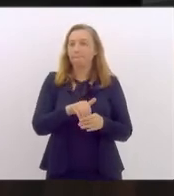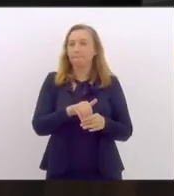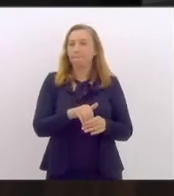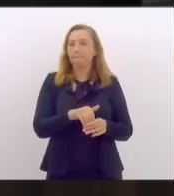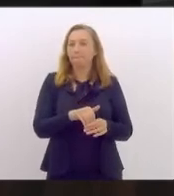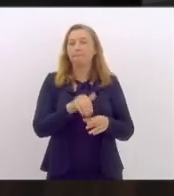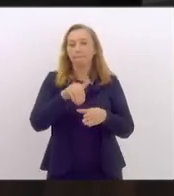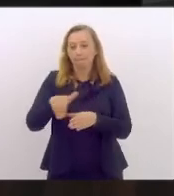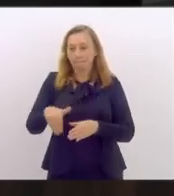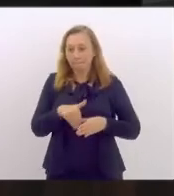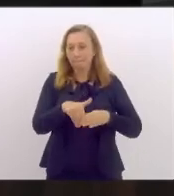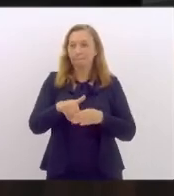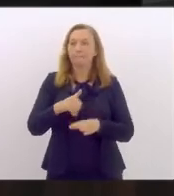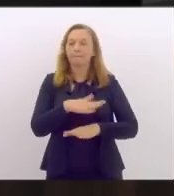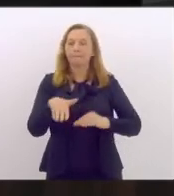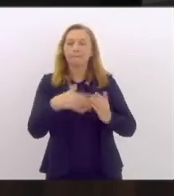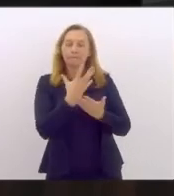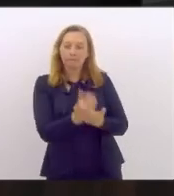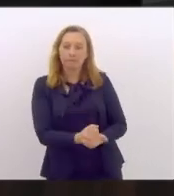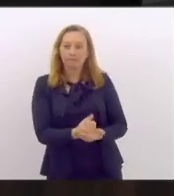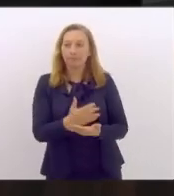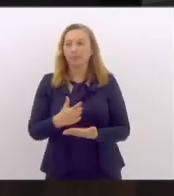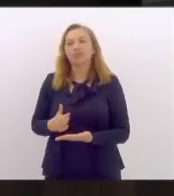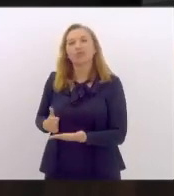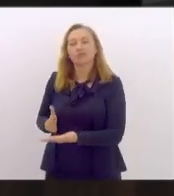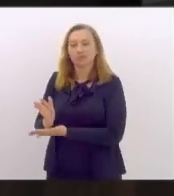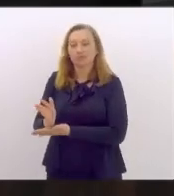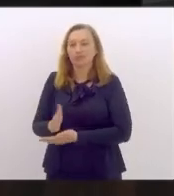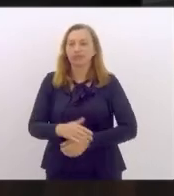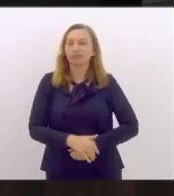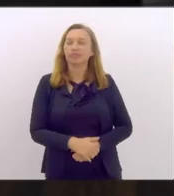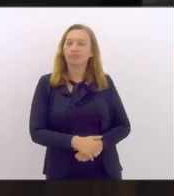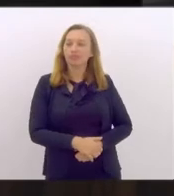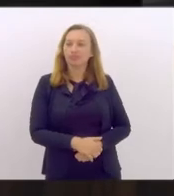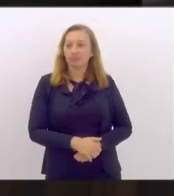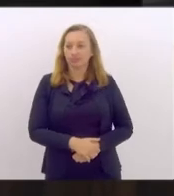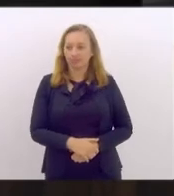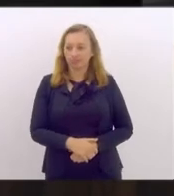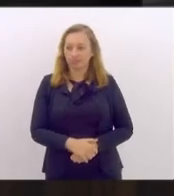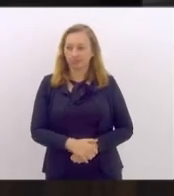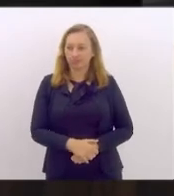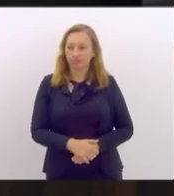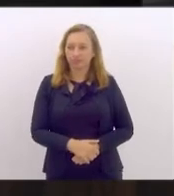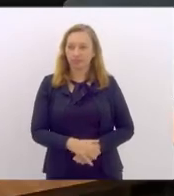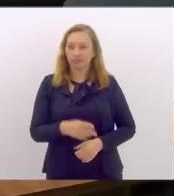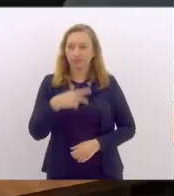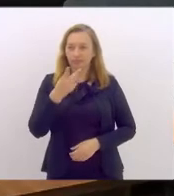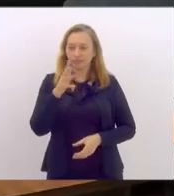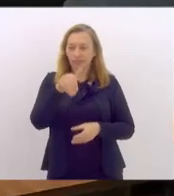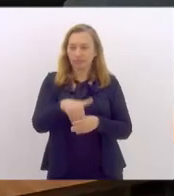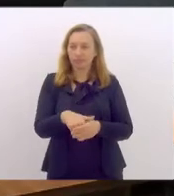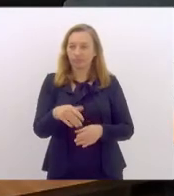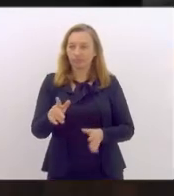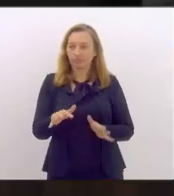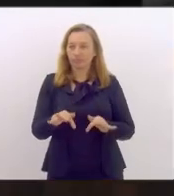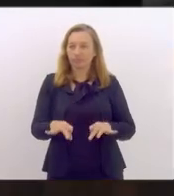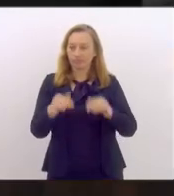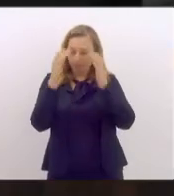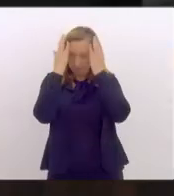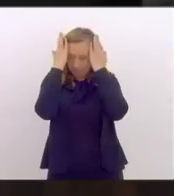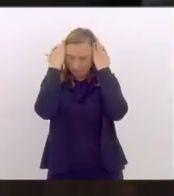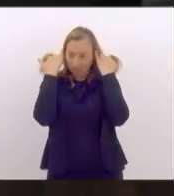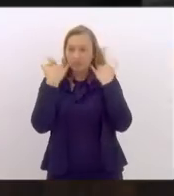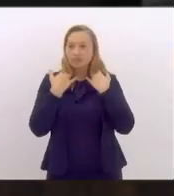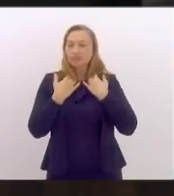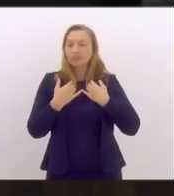em votação senhores que aprovam permaneça Como estão aprovado vai a promulgação declaração de volta ao final para declaração de